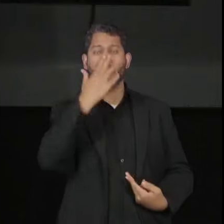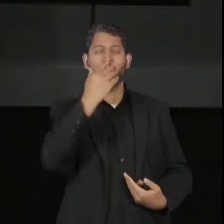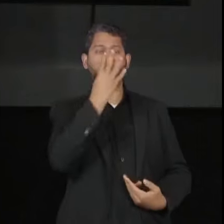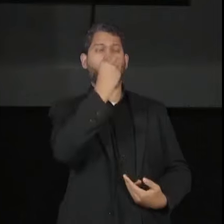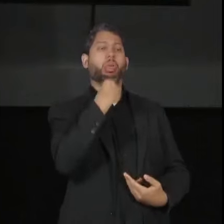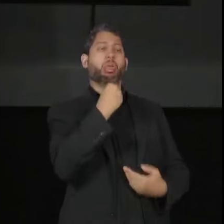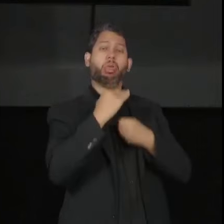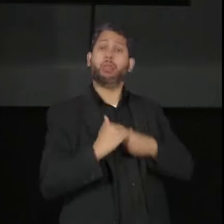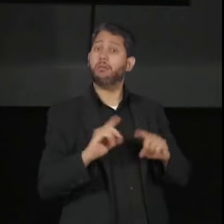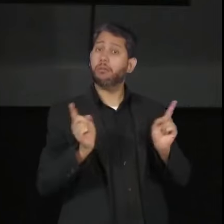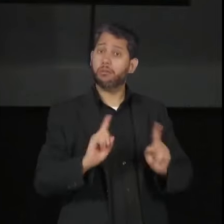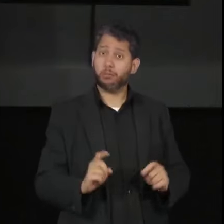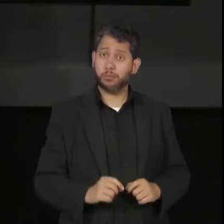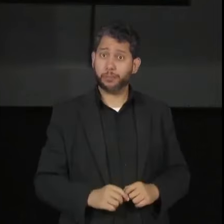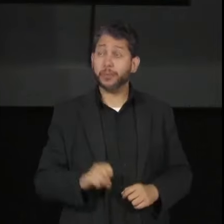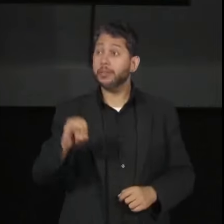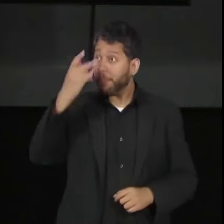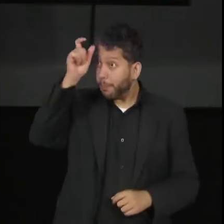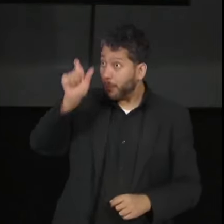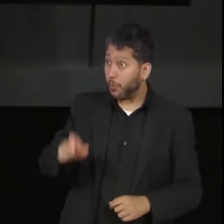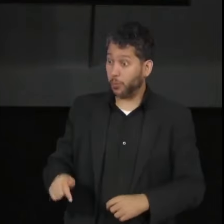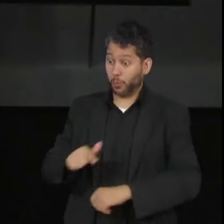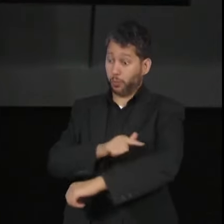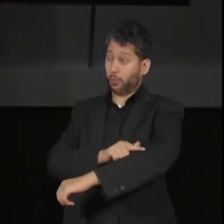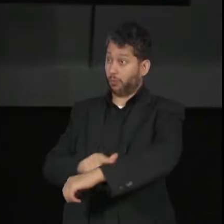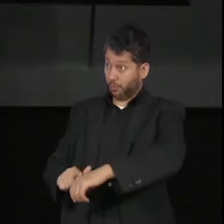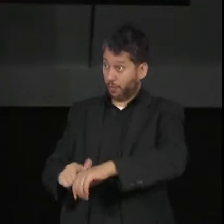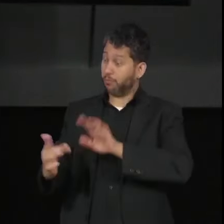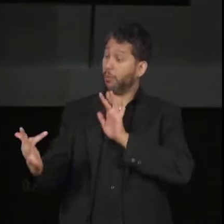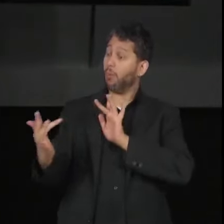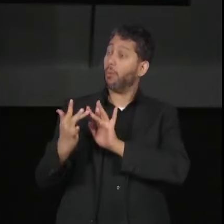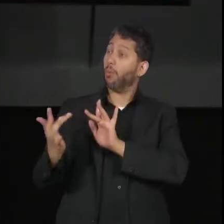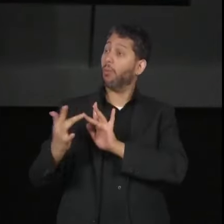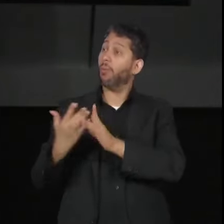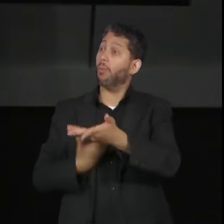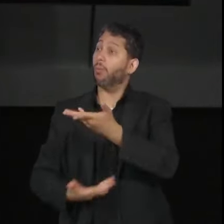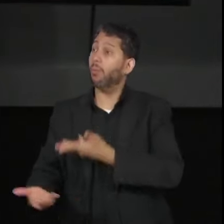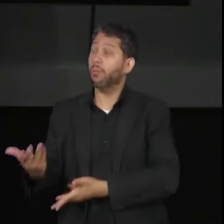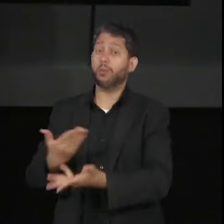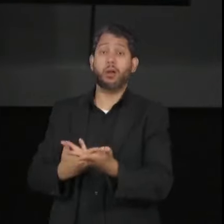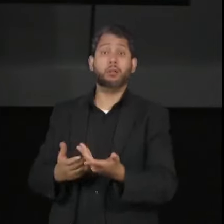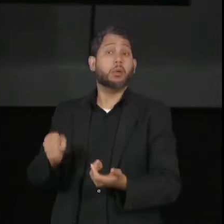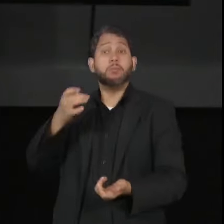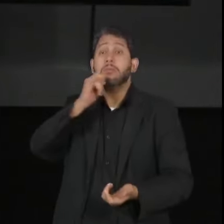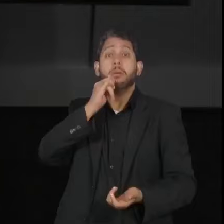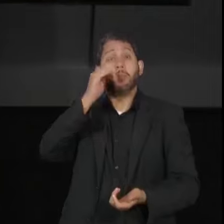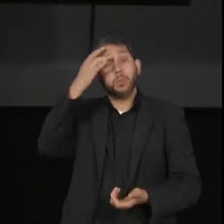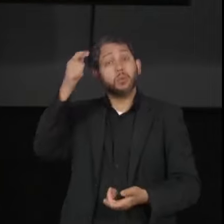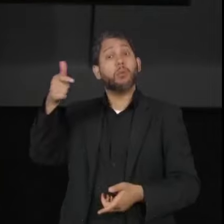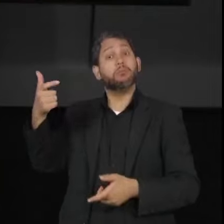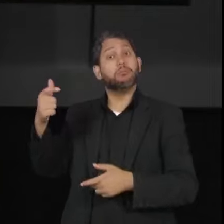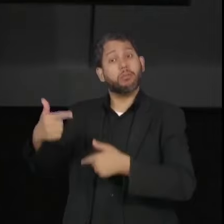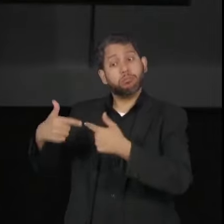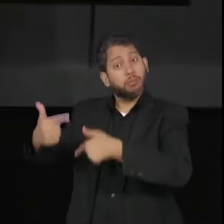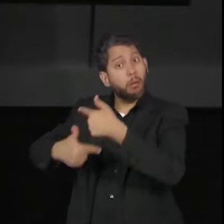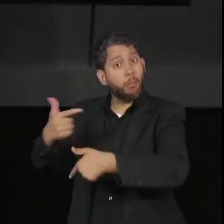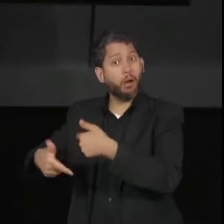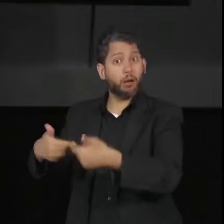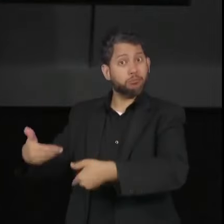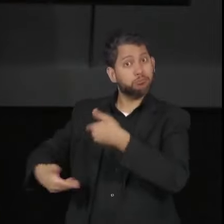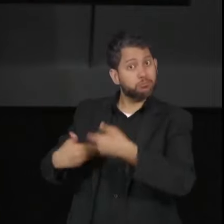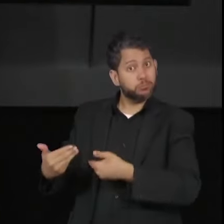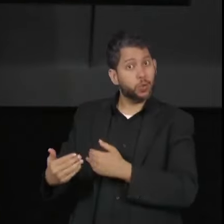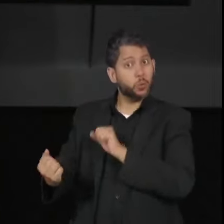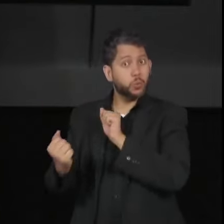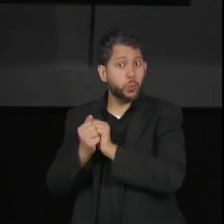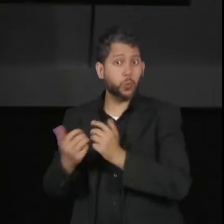A gentileza promove quem está em contato com a gente, seja alguém que está prestando serviço, alguém que trabalha com a gente, alguém que é